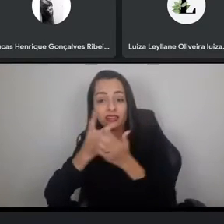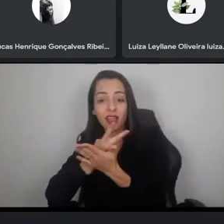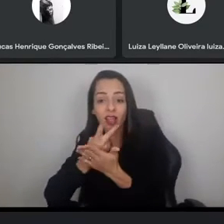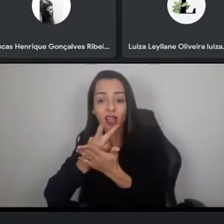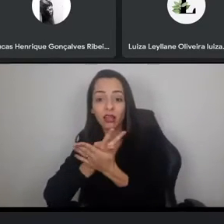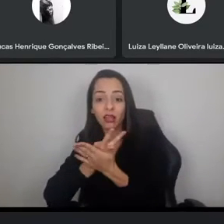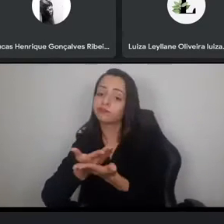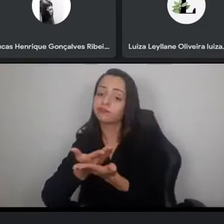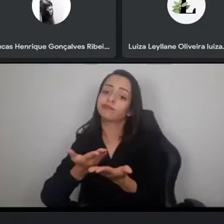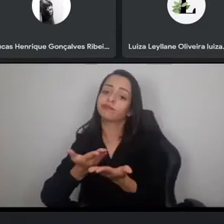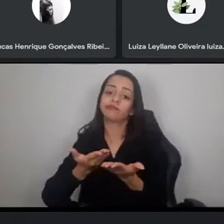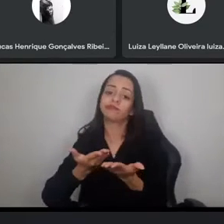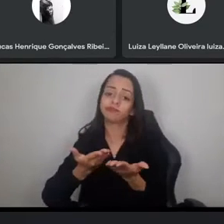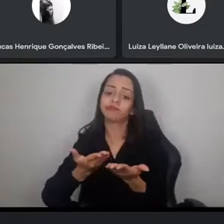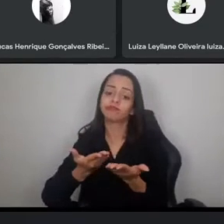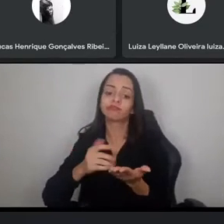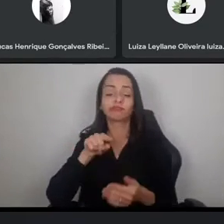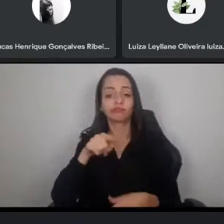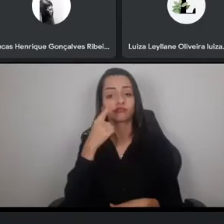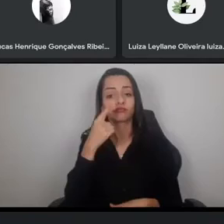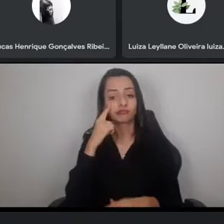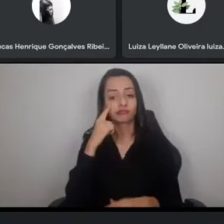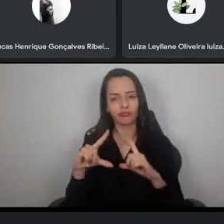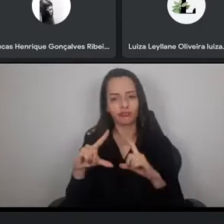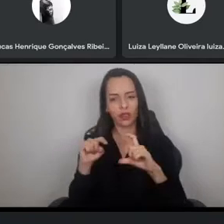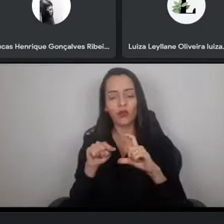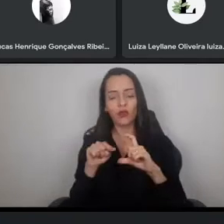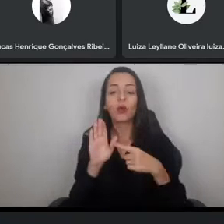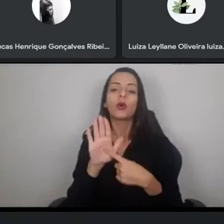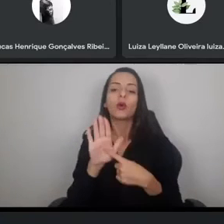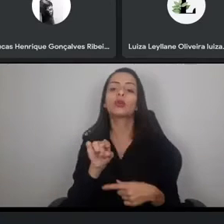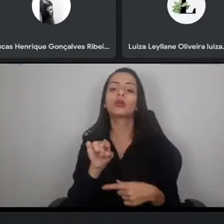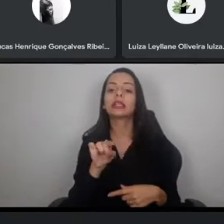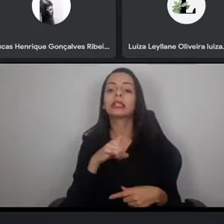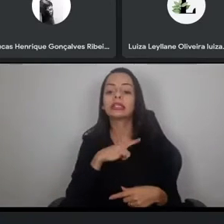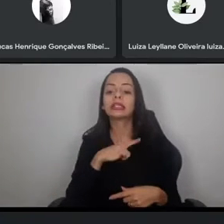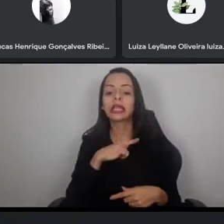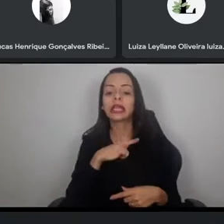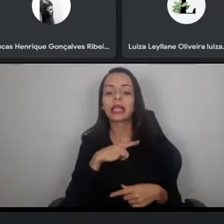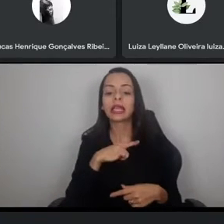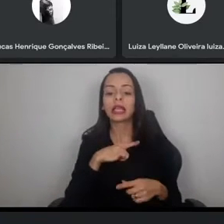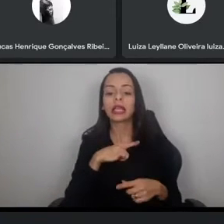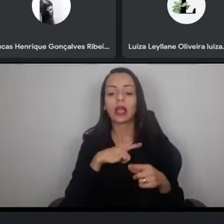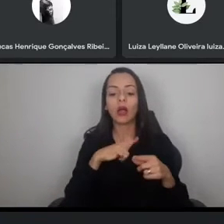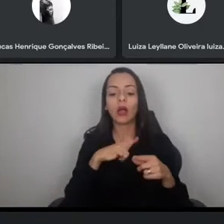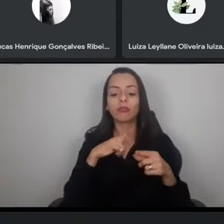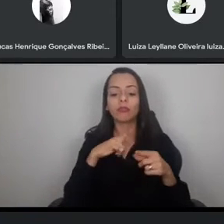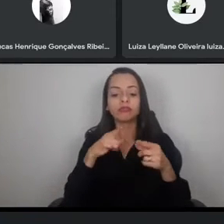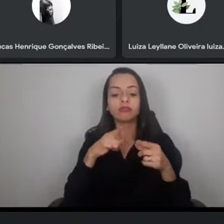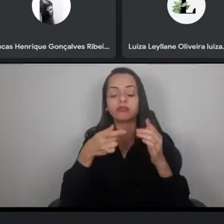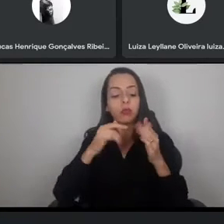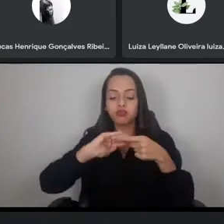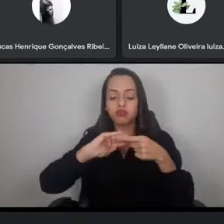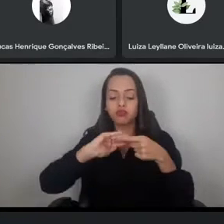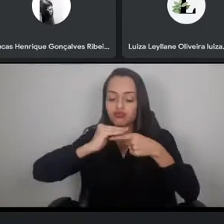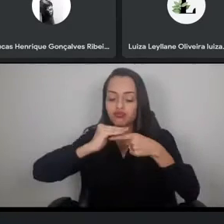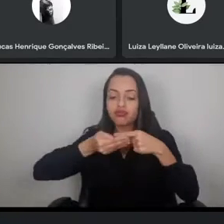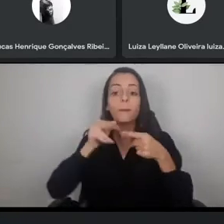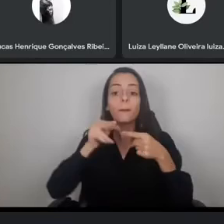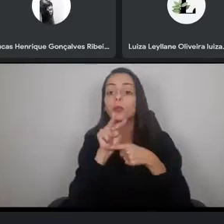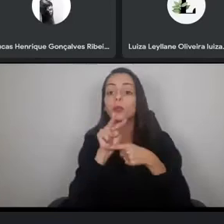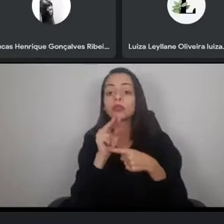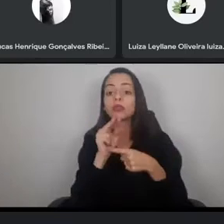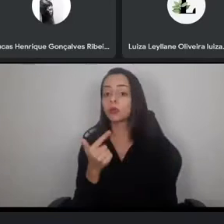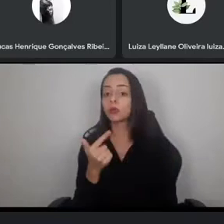aqui também, os disjuntores e as conexões dos fios, elas estão expostas, não tem a proteção